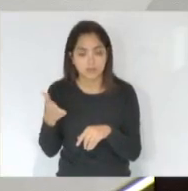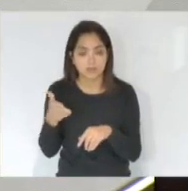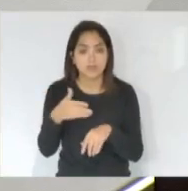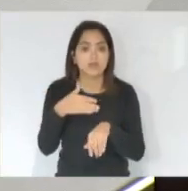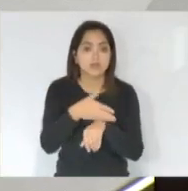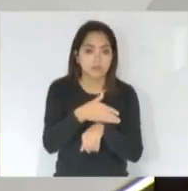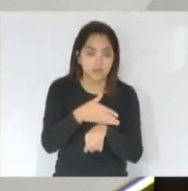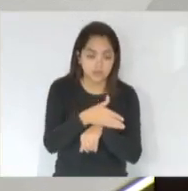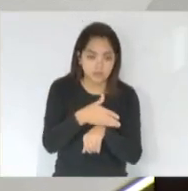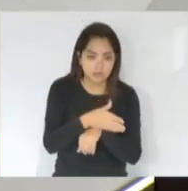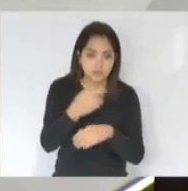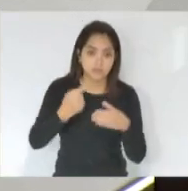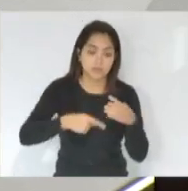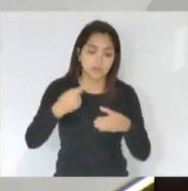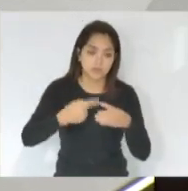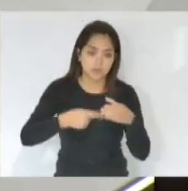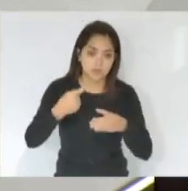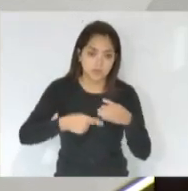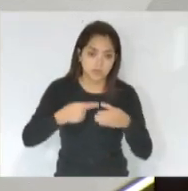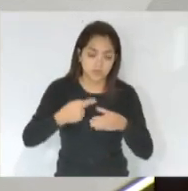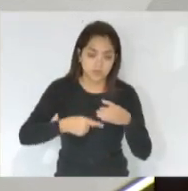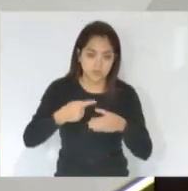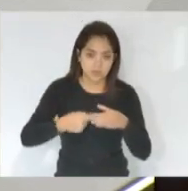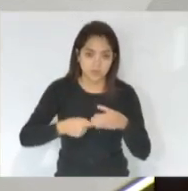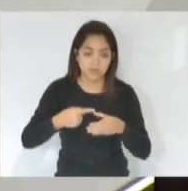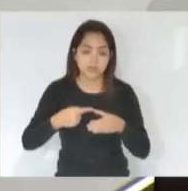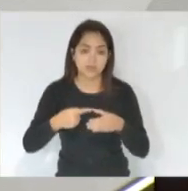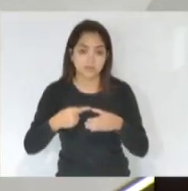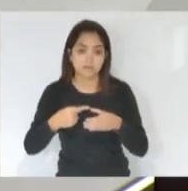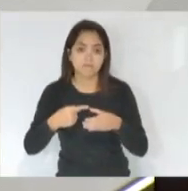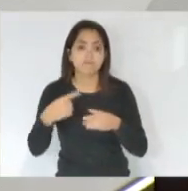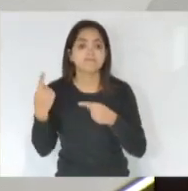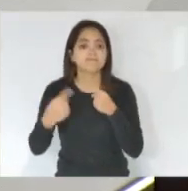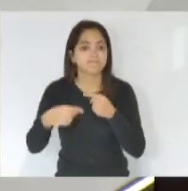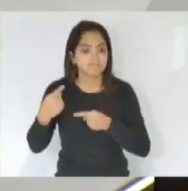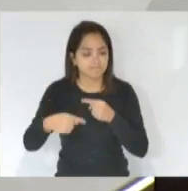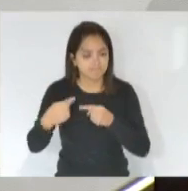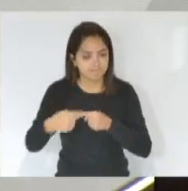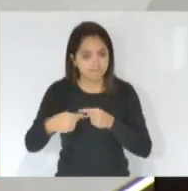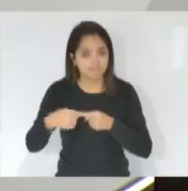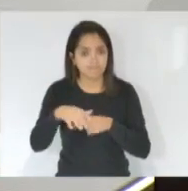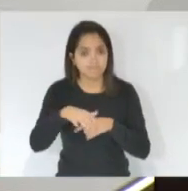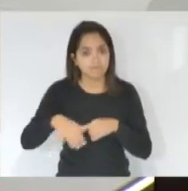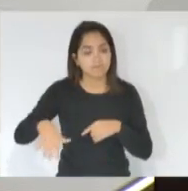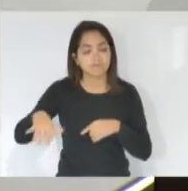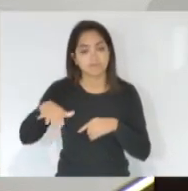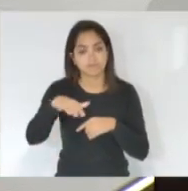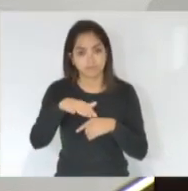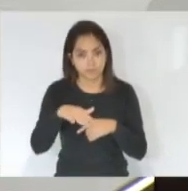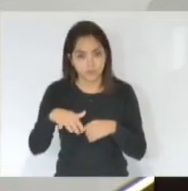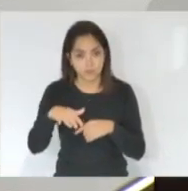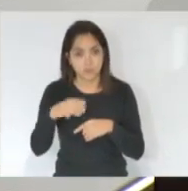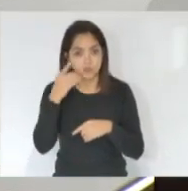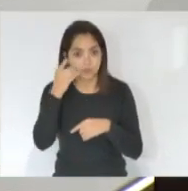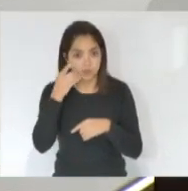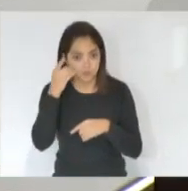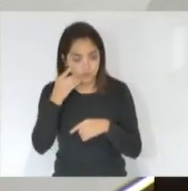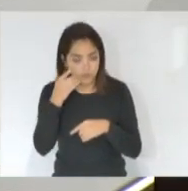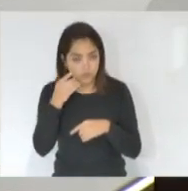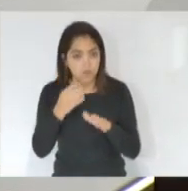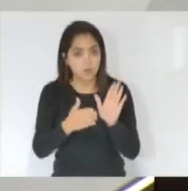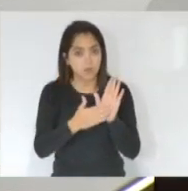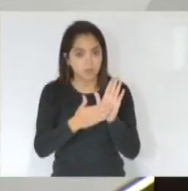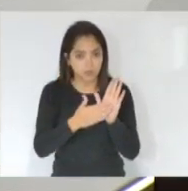participam das comissões técnicas, onde a matéria irá a debate e de maneira geral para todos, pois é uma proposta em defesa